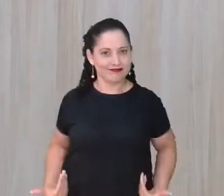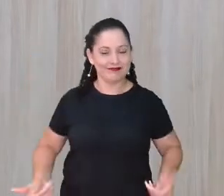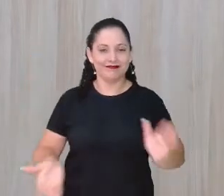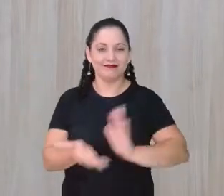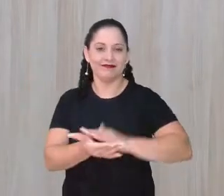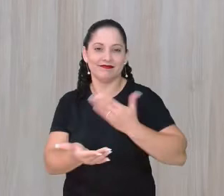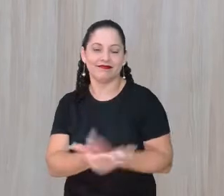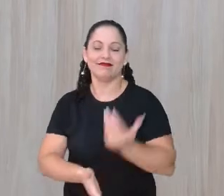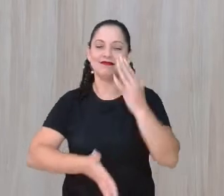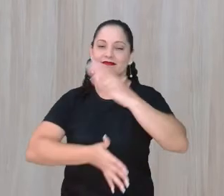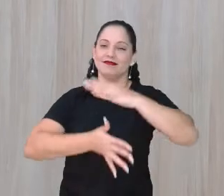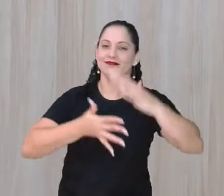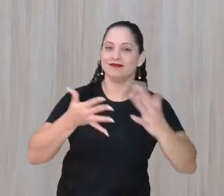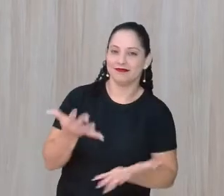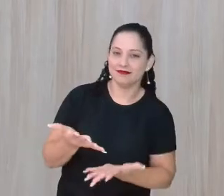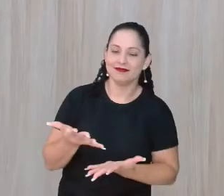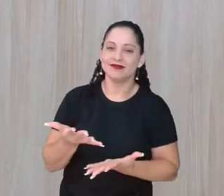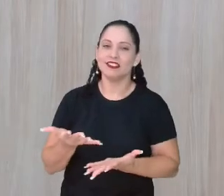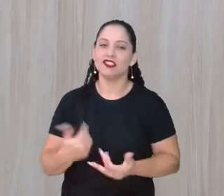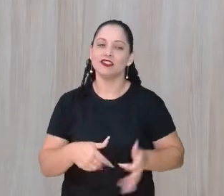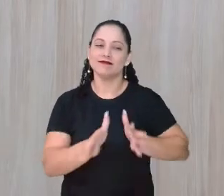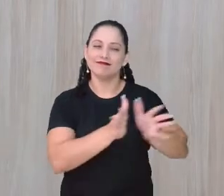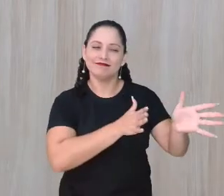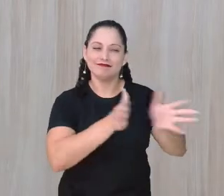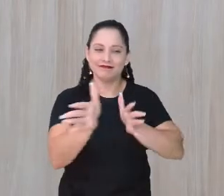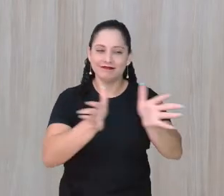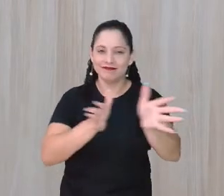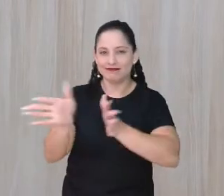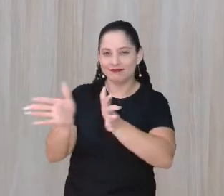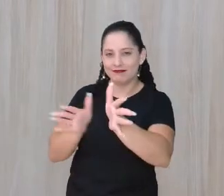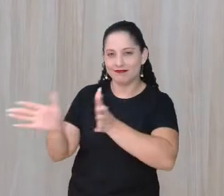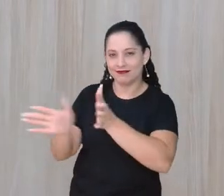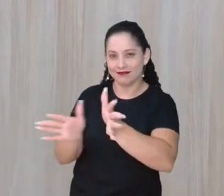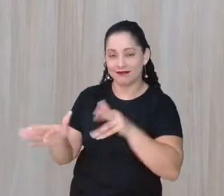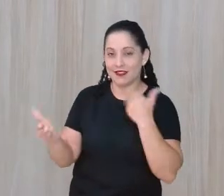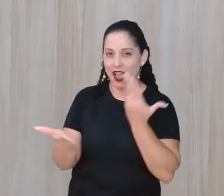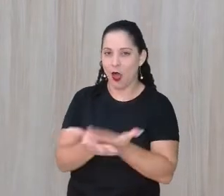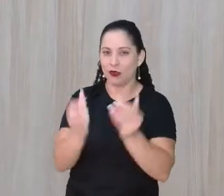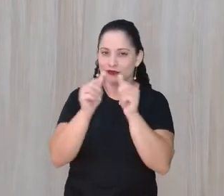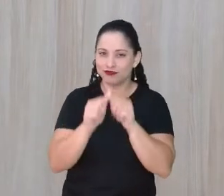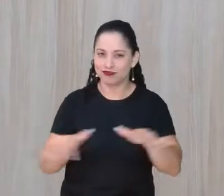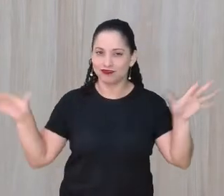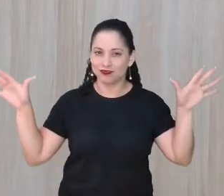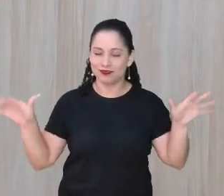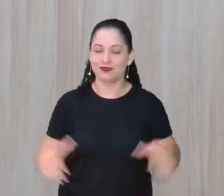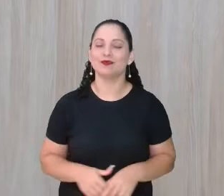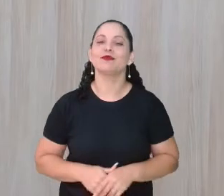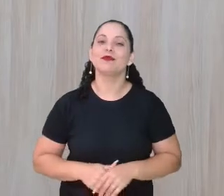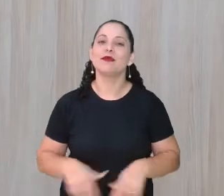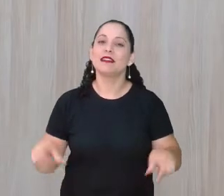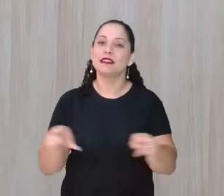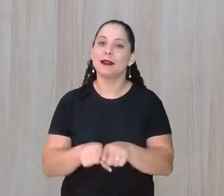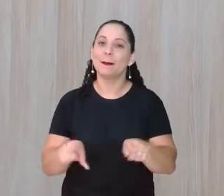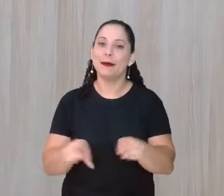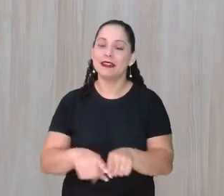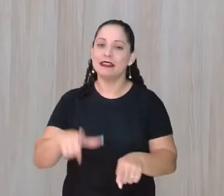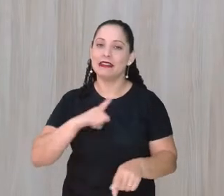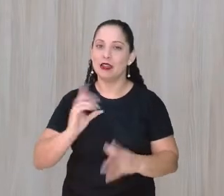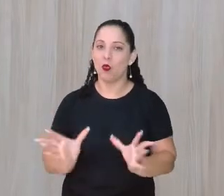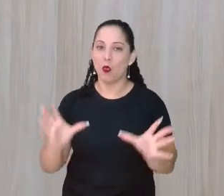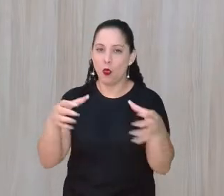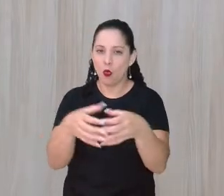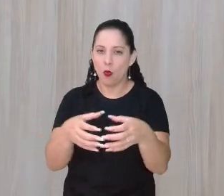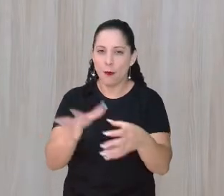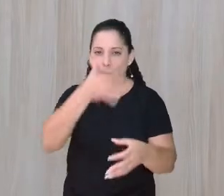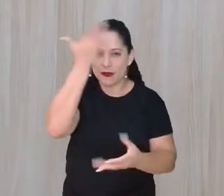a interpretação de Libras e deixando essa aula mais acessível para a gente, certo? A gente tem uma galera massa